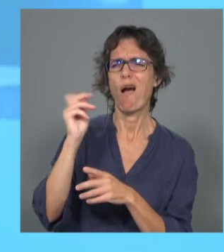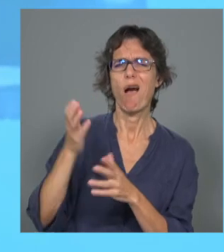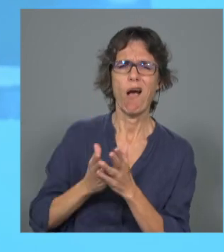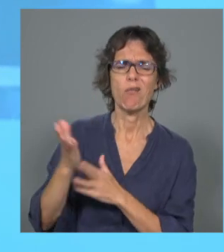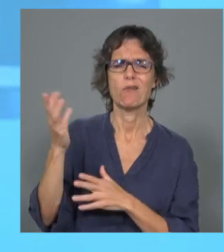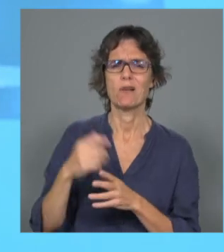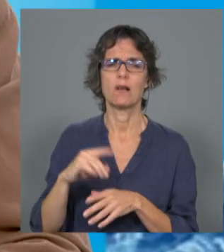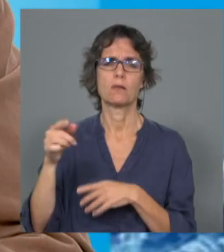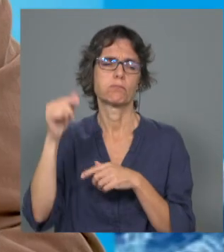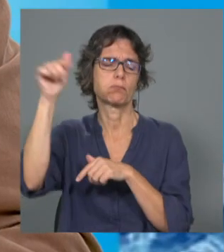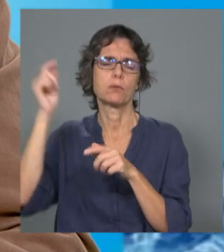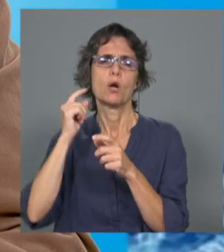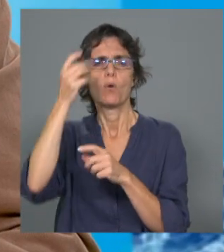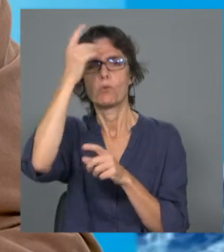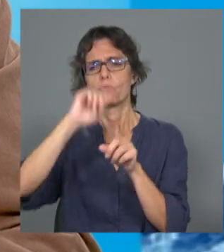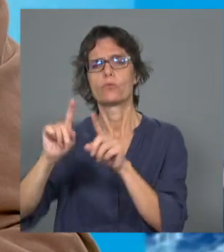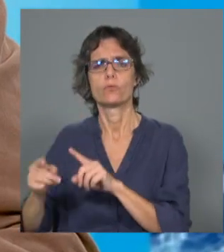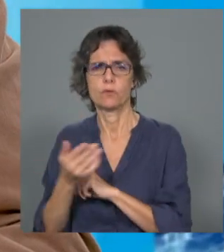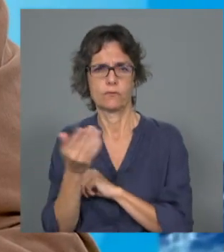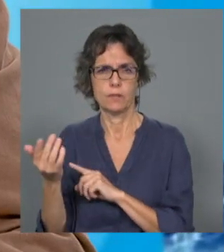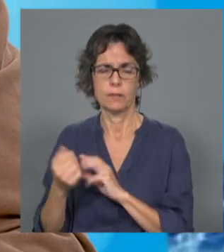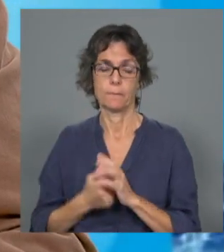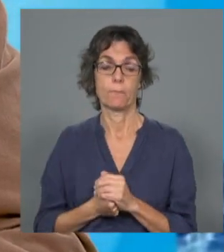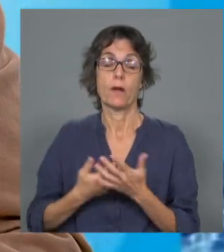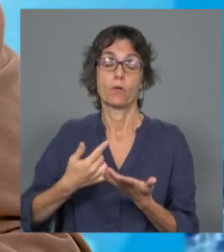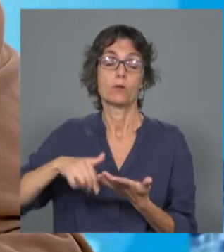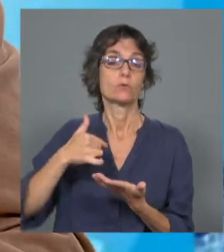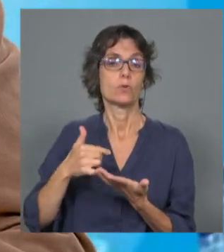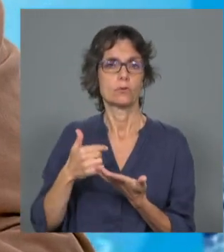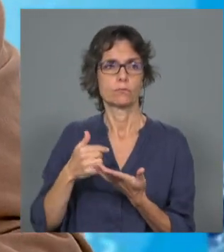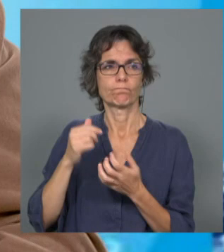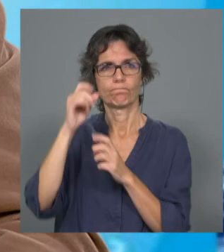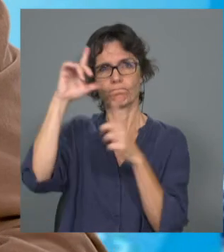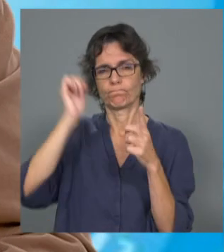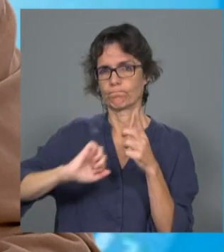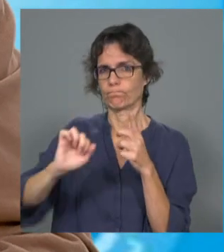interessa pensar no assunto. Nós nunca pensámos assim.